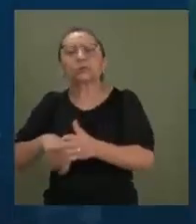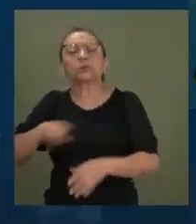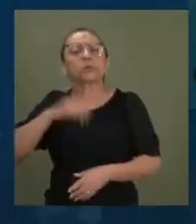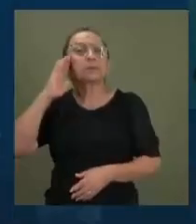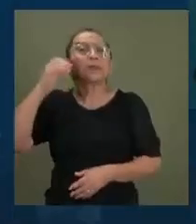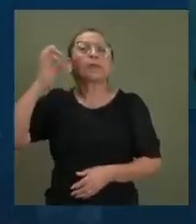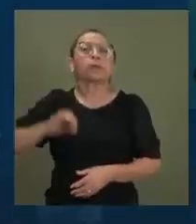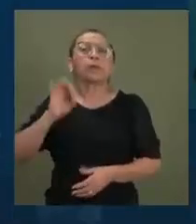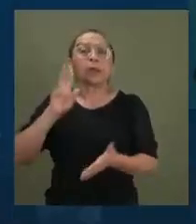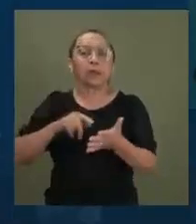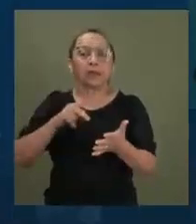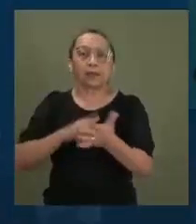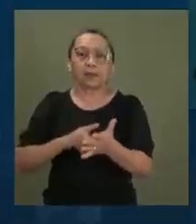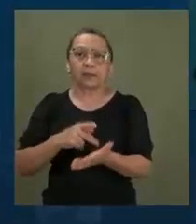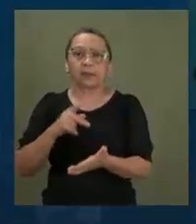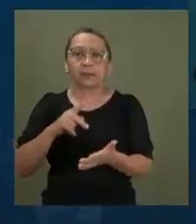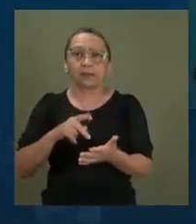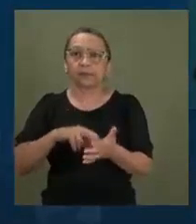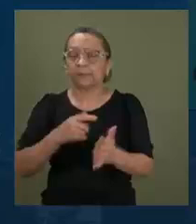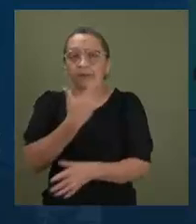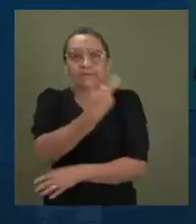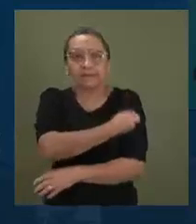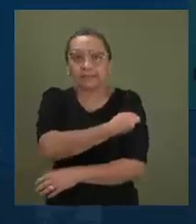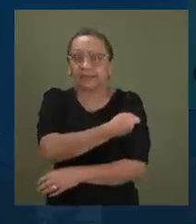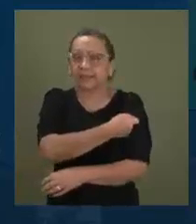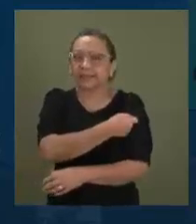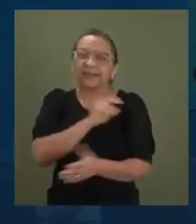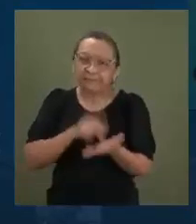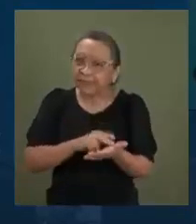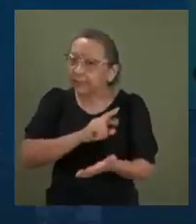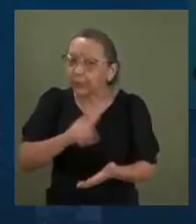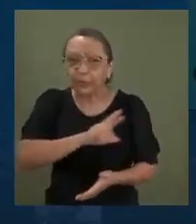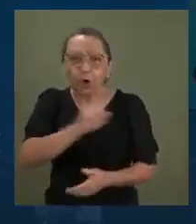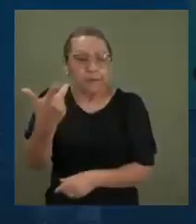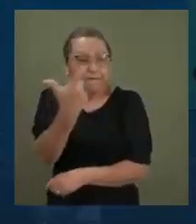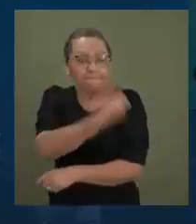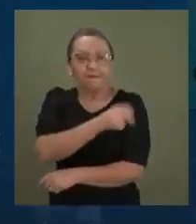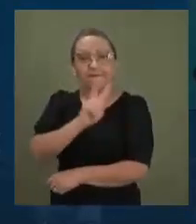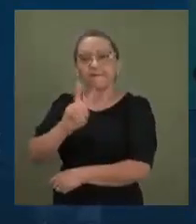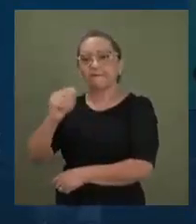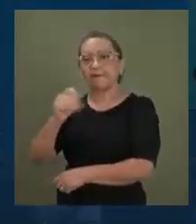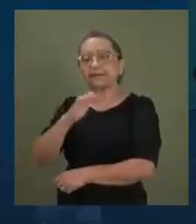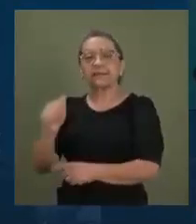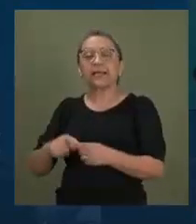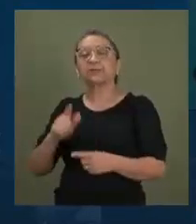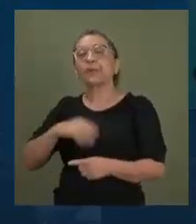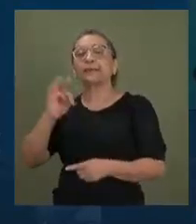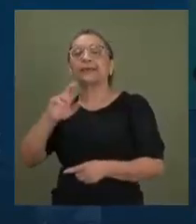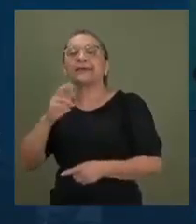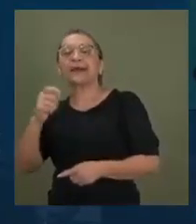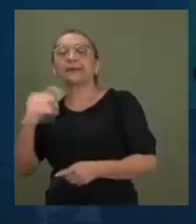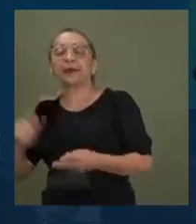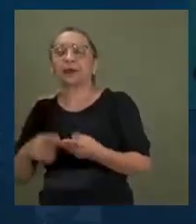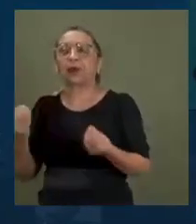é a vacina, que não é denominada vacina, e sim terapia gênica. Então, para poder distribuir o RNA para